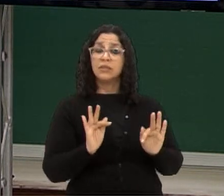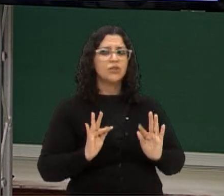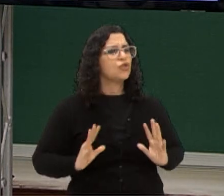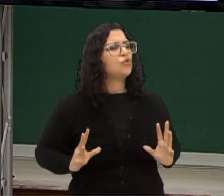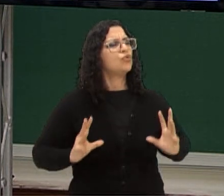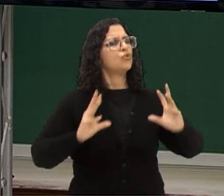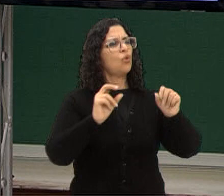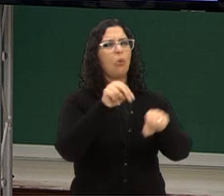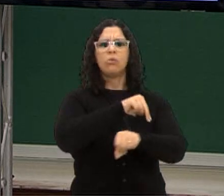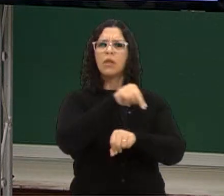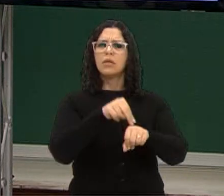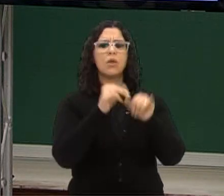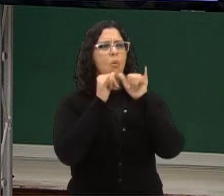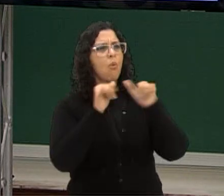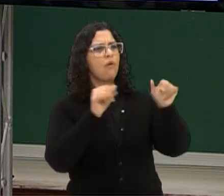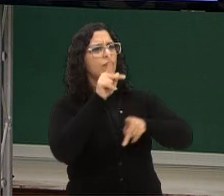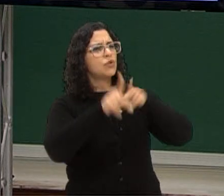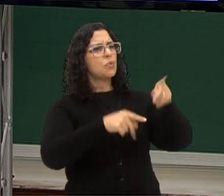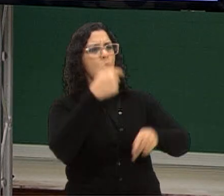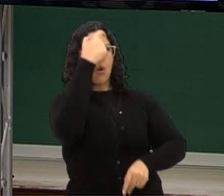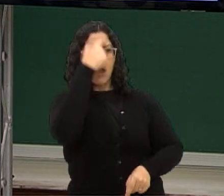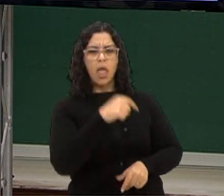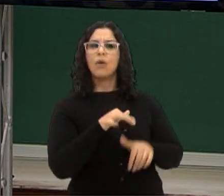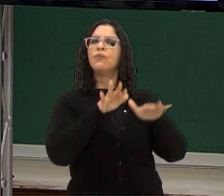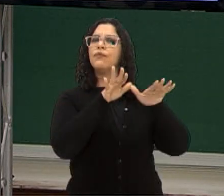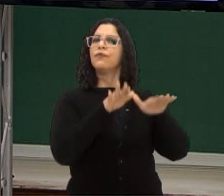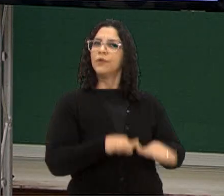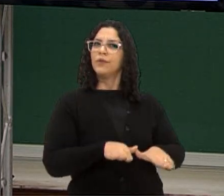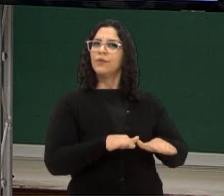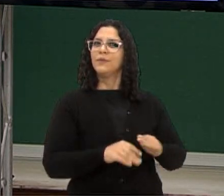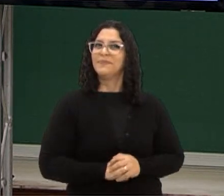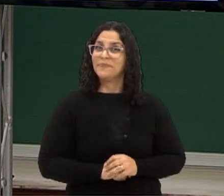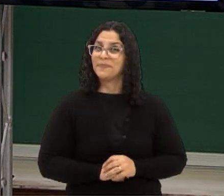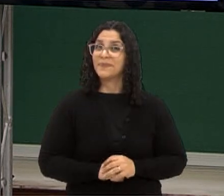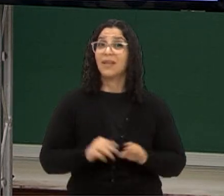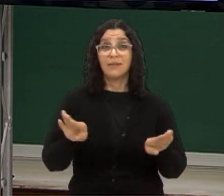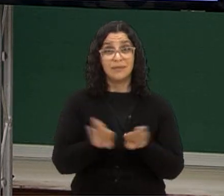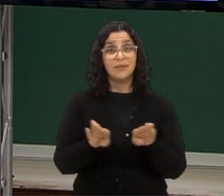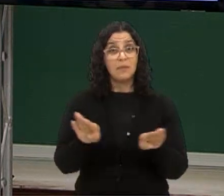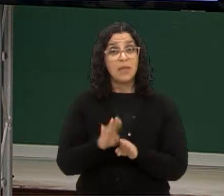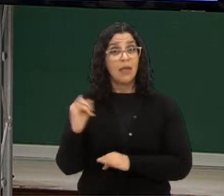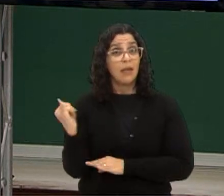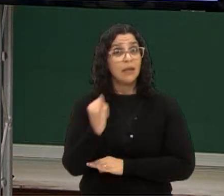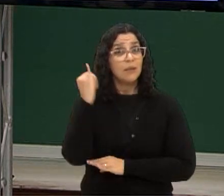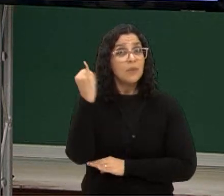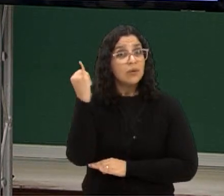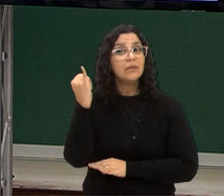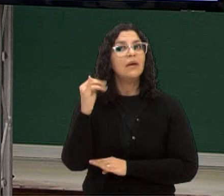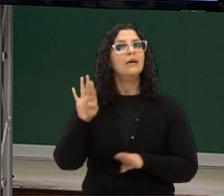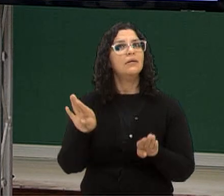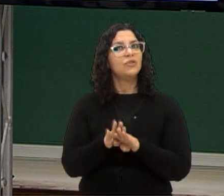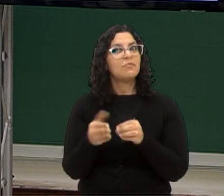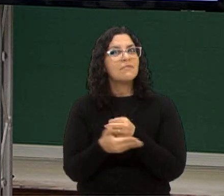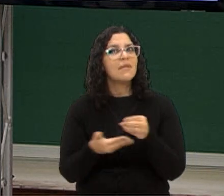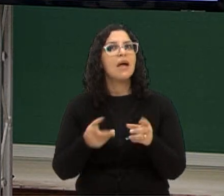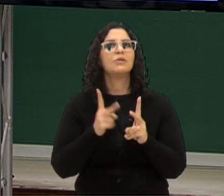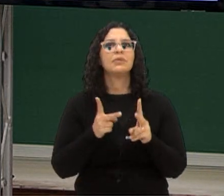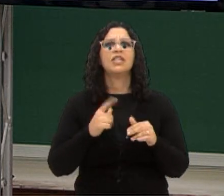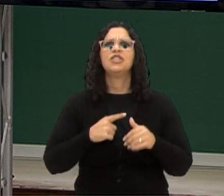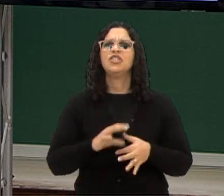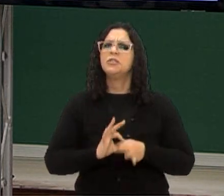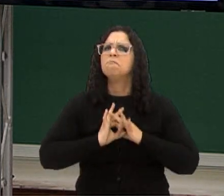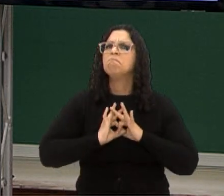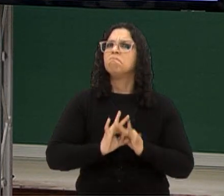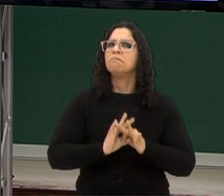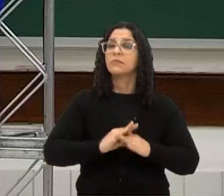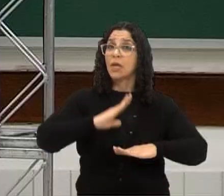da nação, diga ao povo que fico. Esse fato foi fundamental, pois mantinha